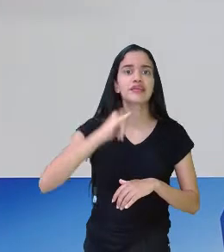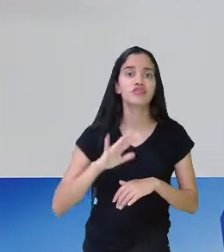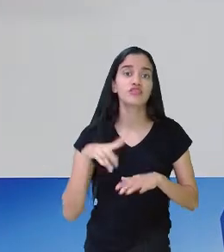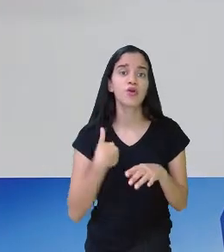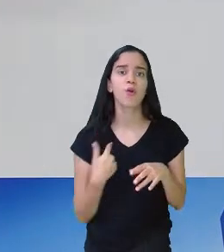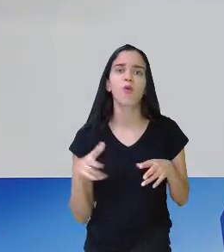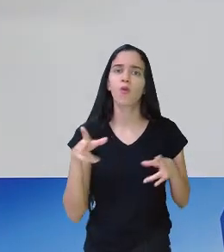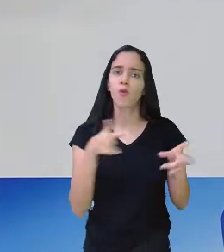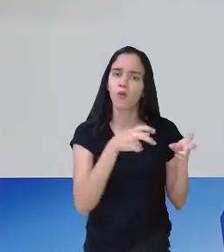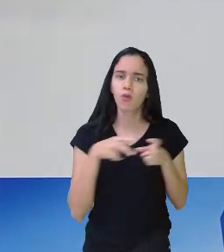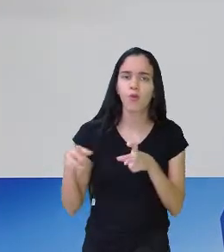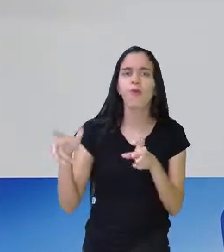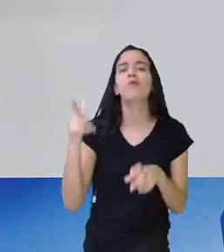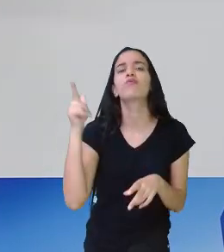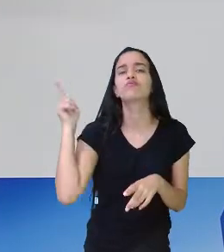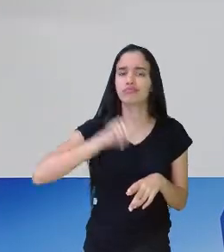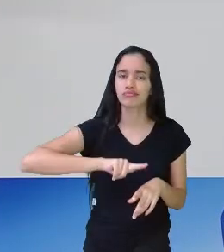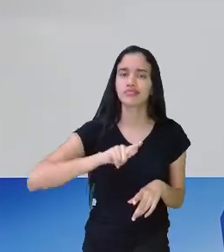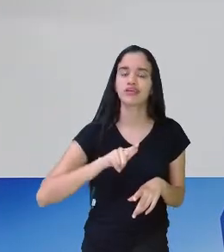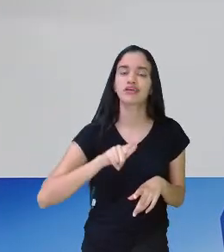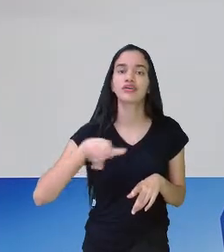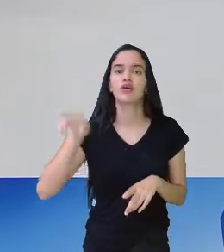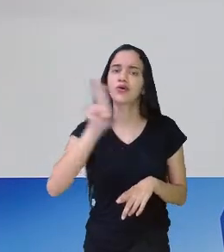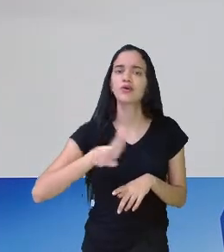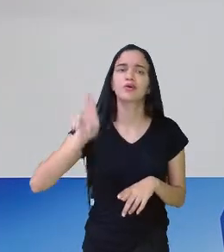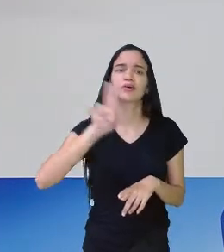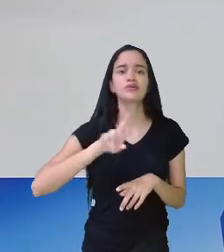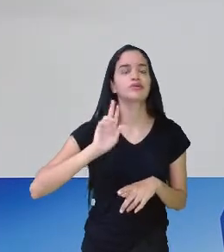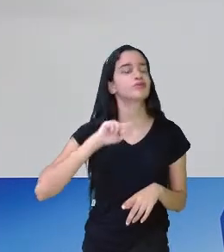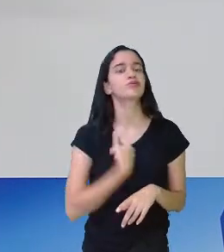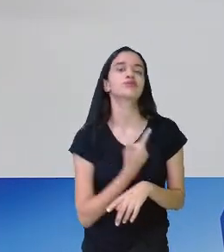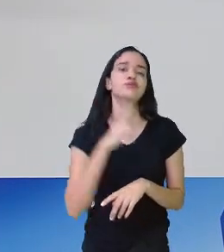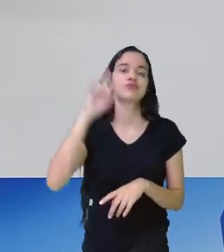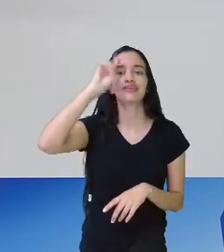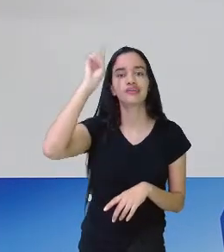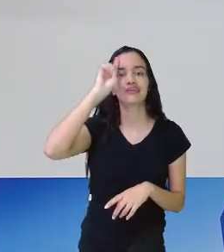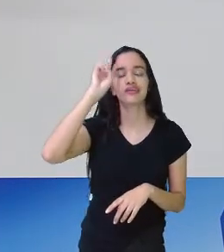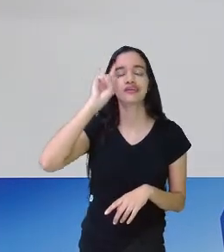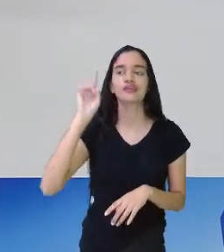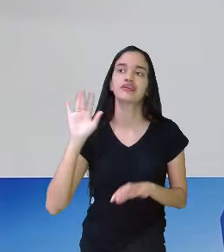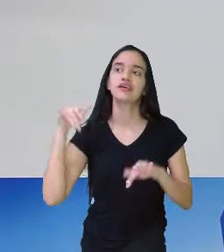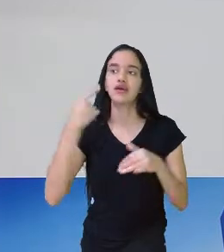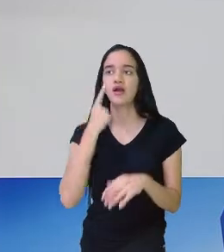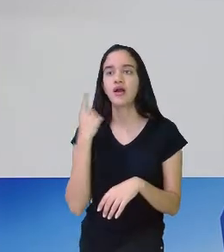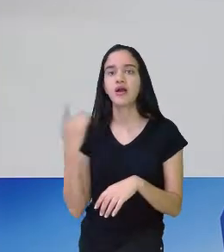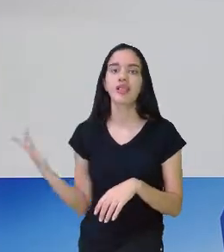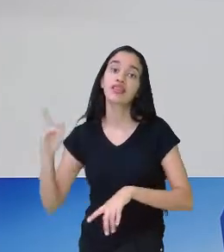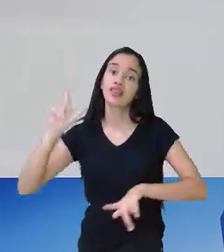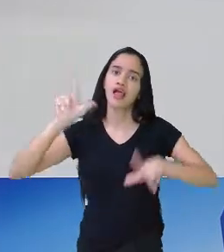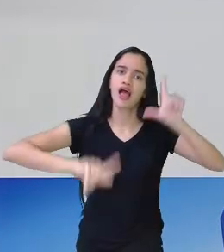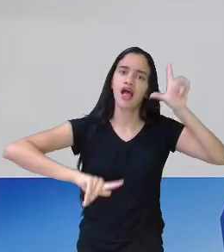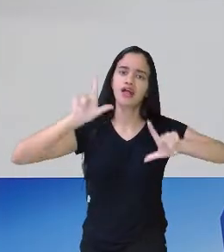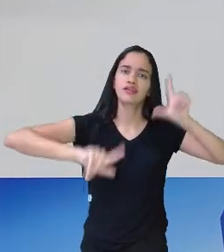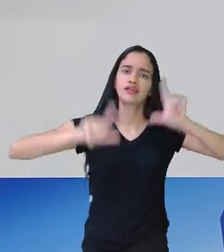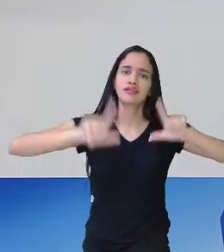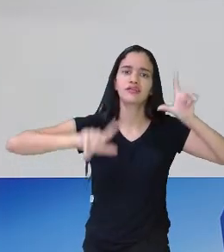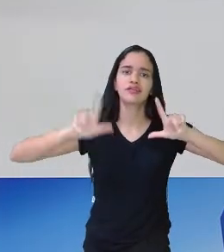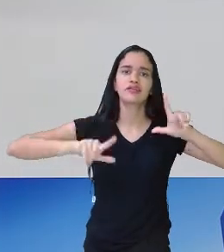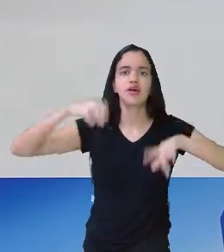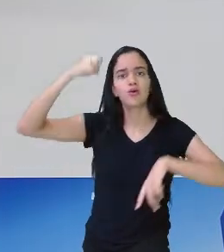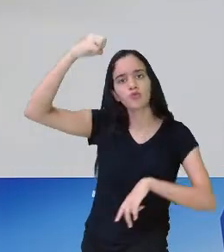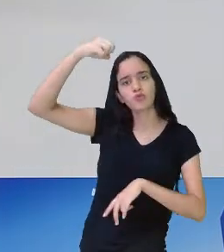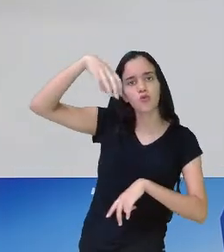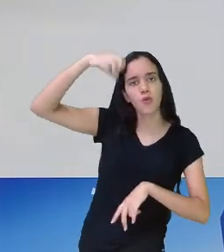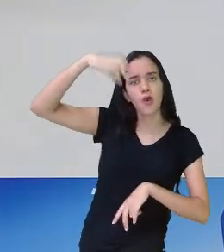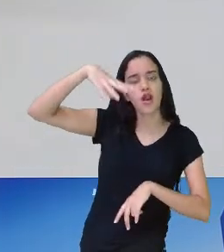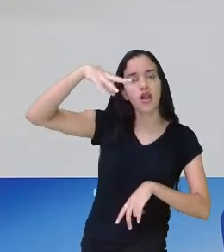essa energia e utilizar essa energia no nosso dia a dia, como a gente pode estar vendo aqui, na televisão, numa lâmpada, no que